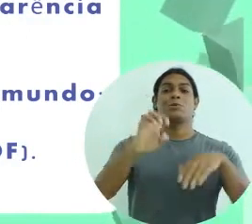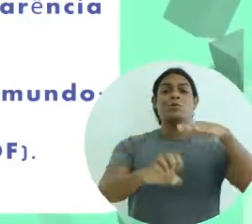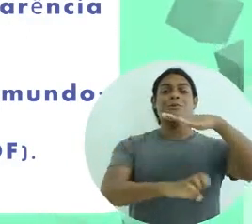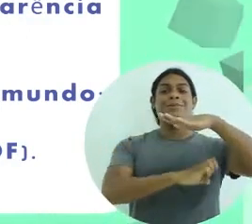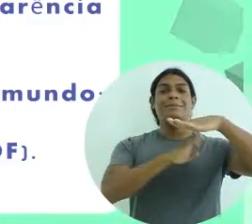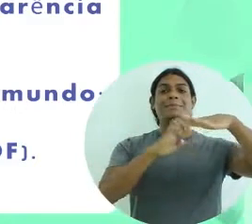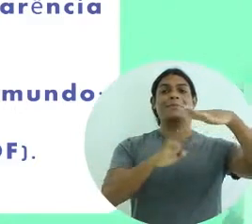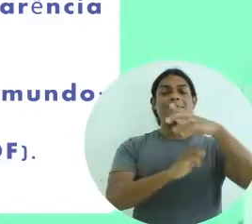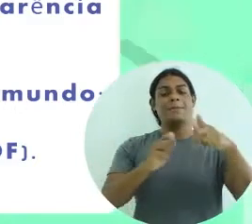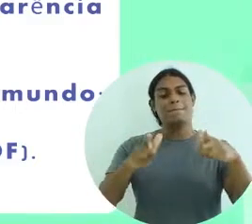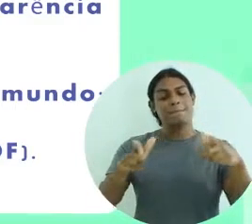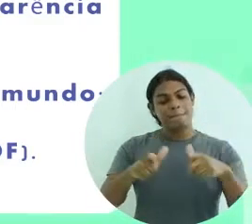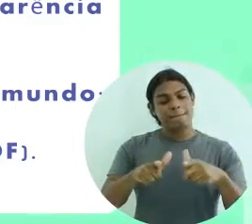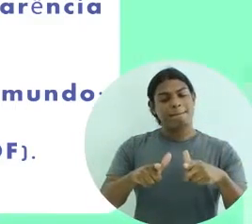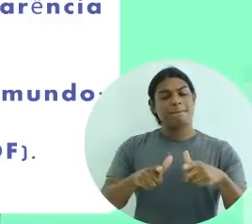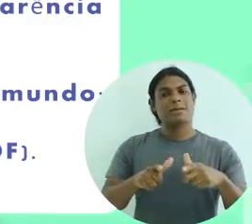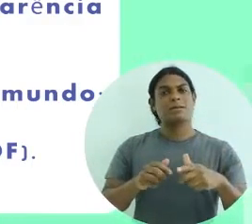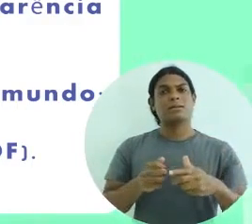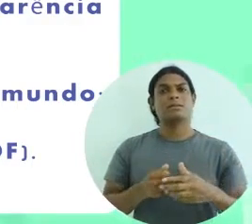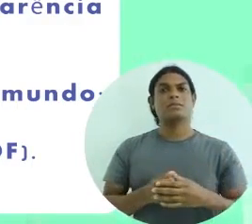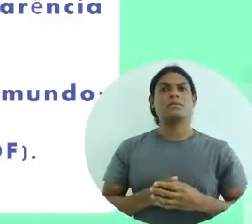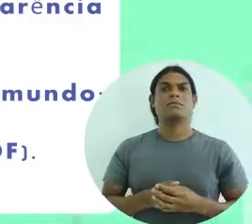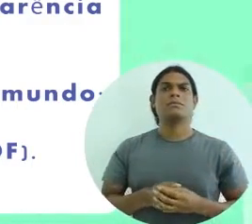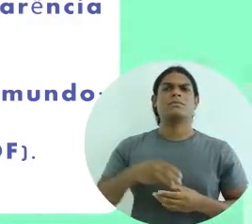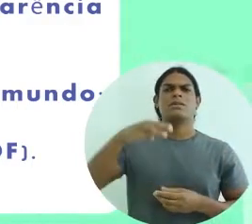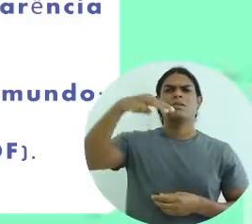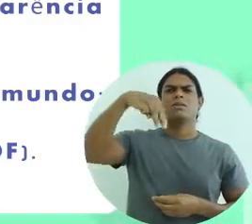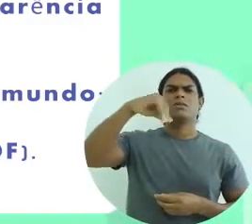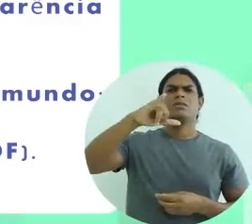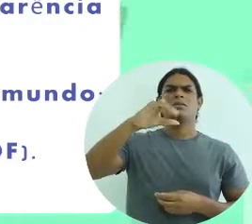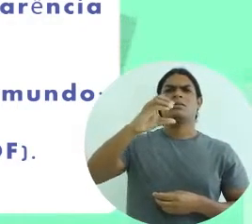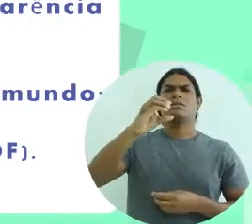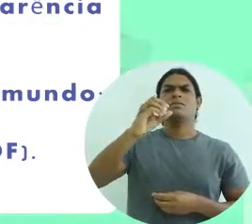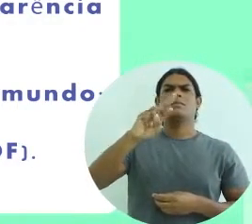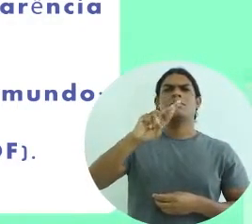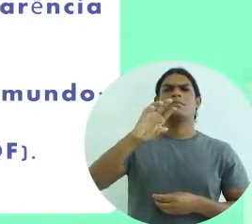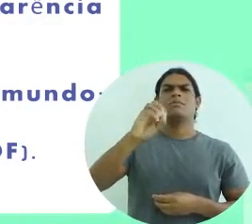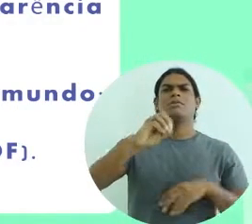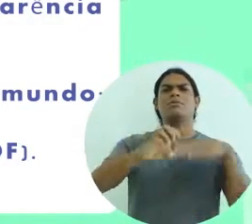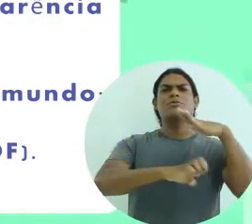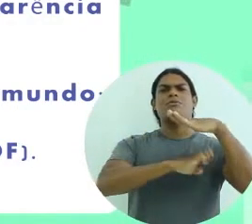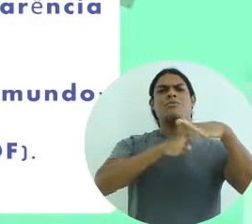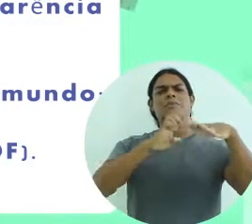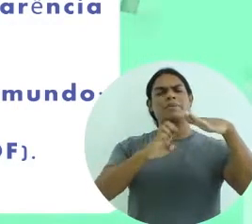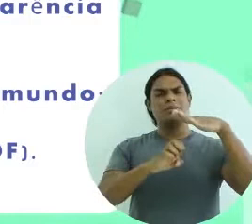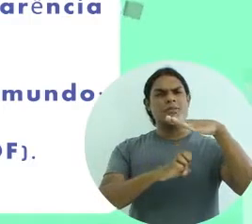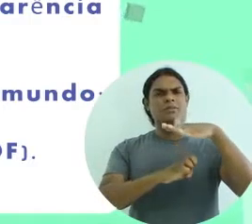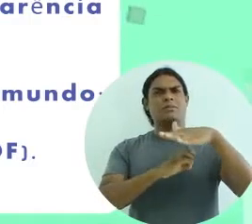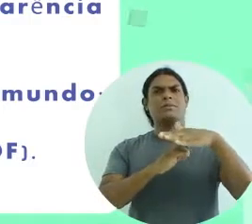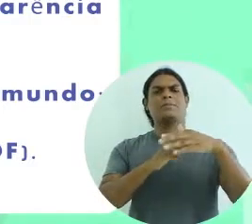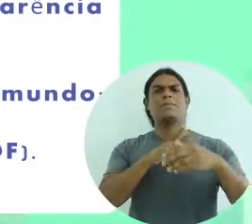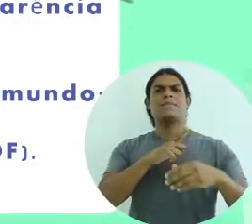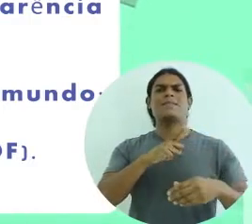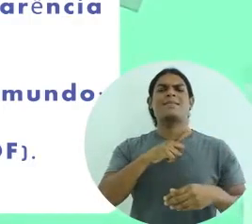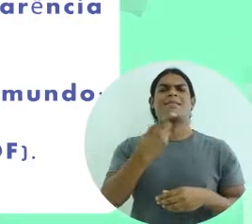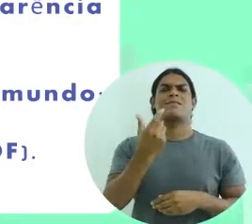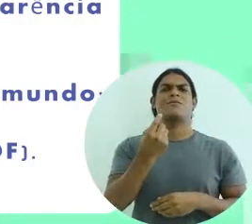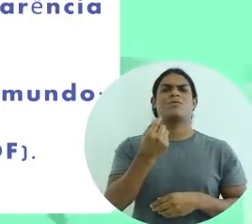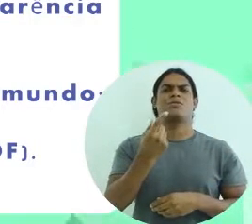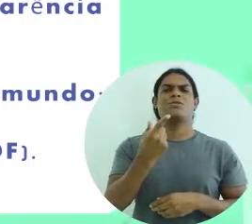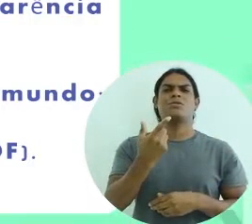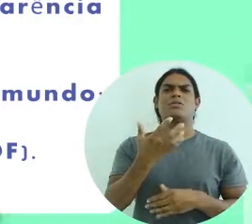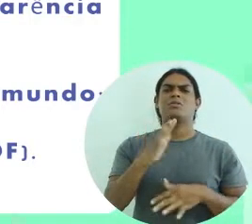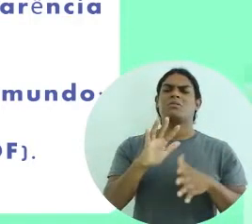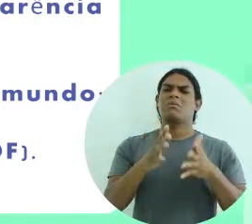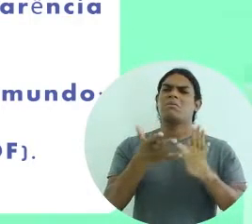empresas de pequeno porte. Então, quando você tem os micros, os MEIs, empresas menores que têm um faturamento